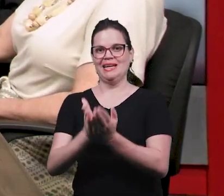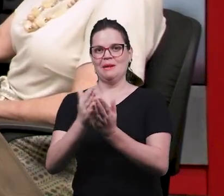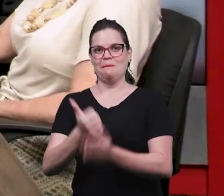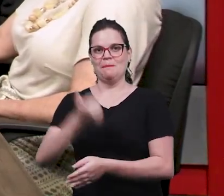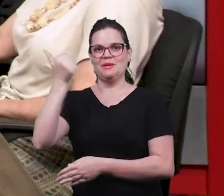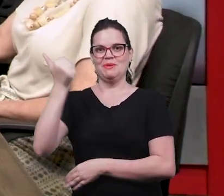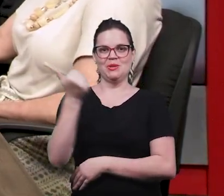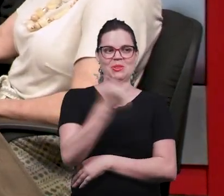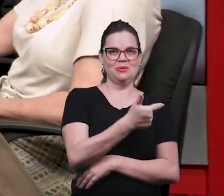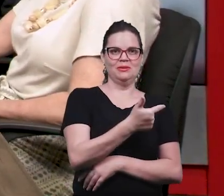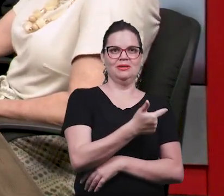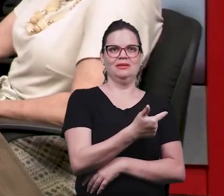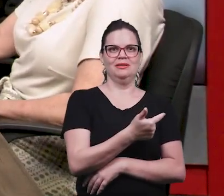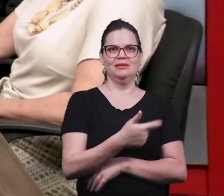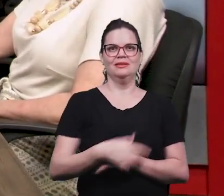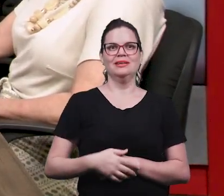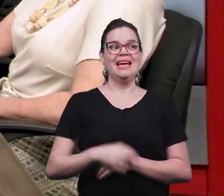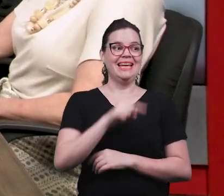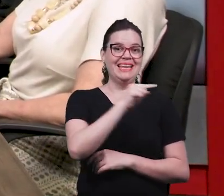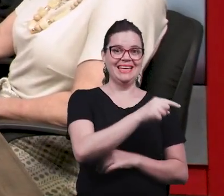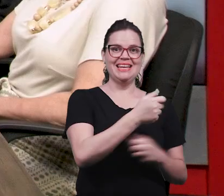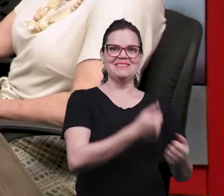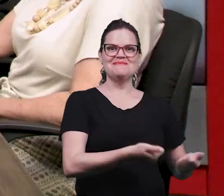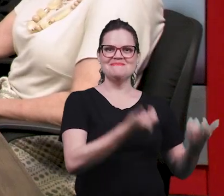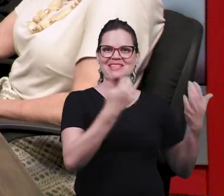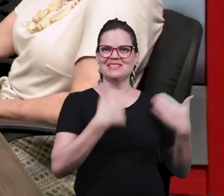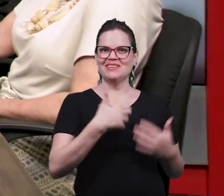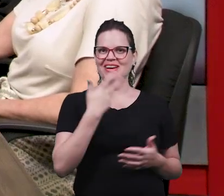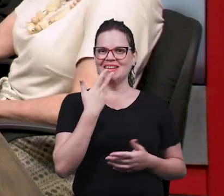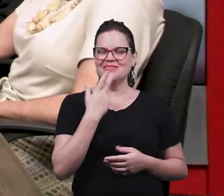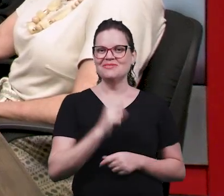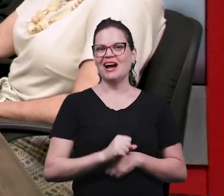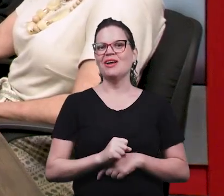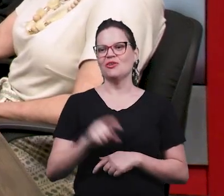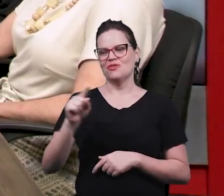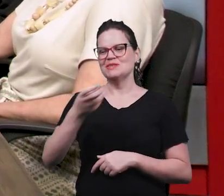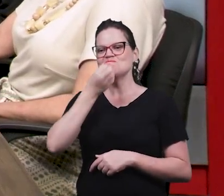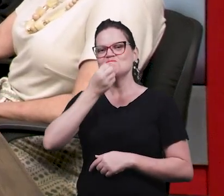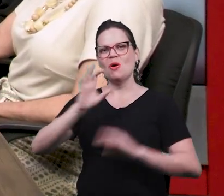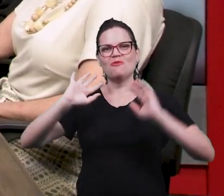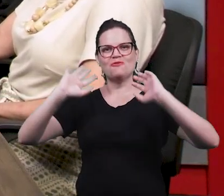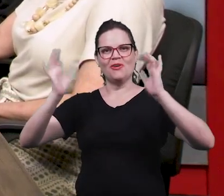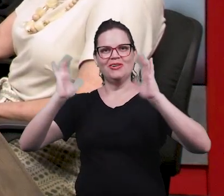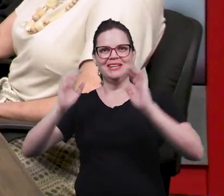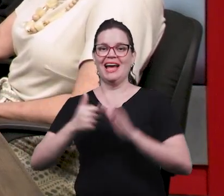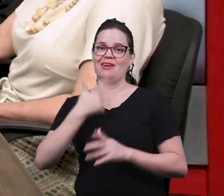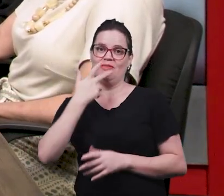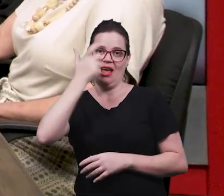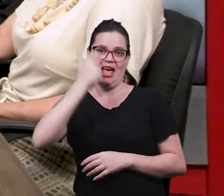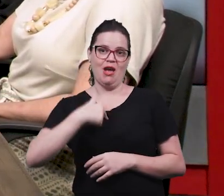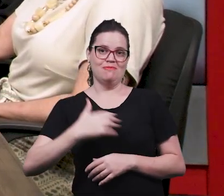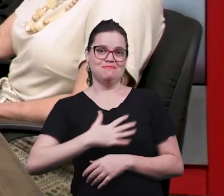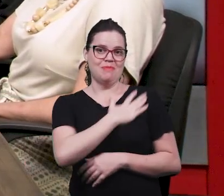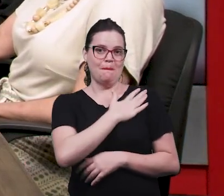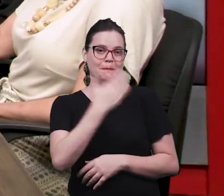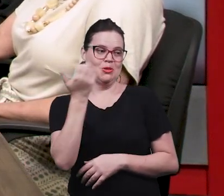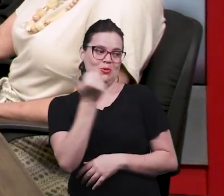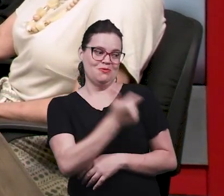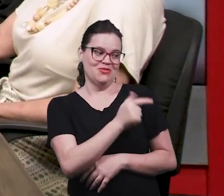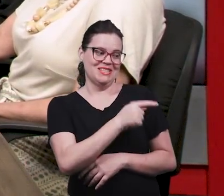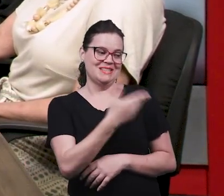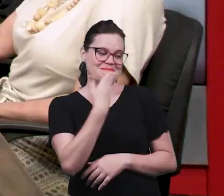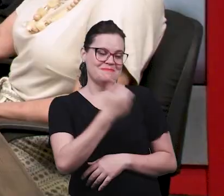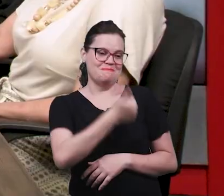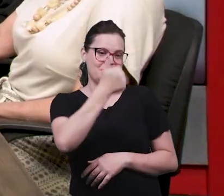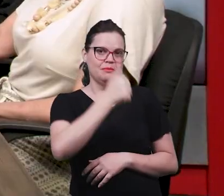ele contou pra gente que o senhor era um bom jogador de vôlei. Ele fica triste quando eu brinco com ele que eu fui promovido antes, né? Aí ele diz assim,